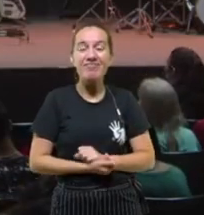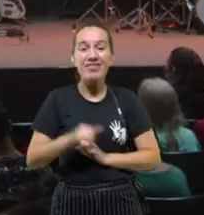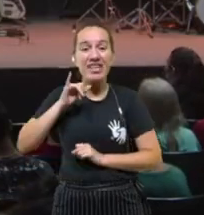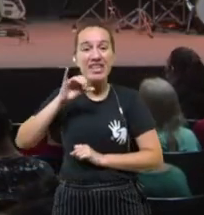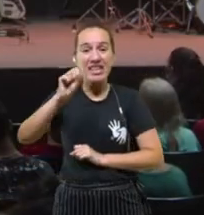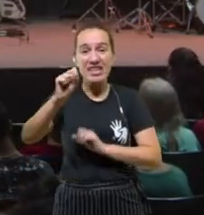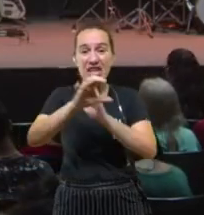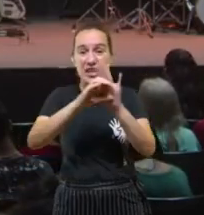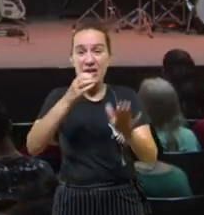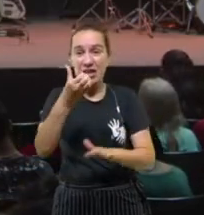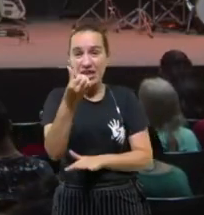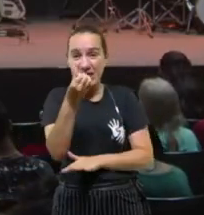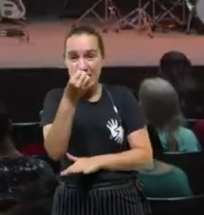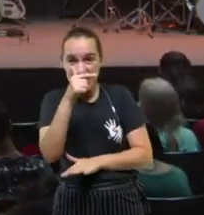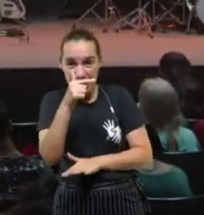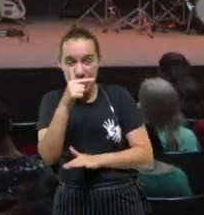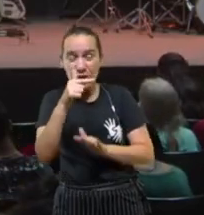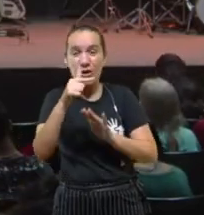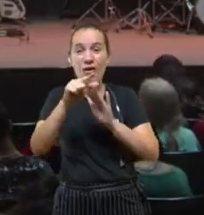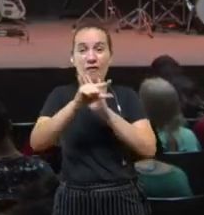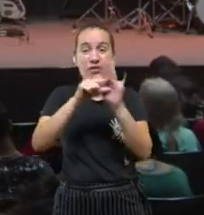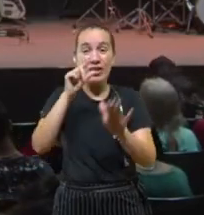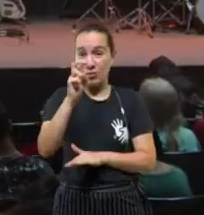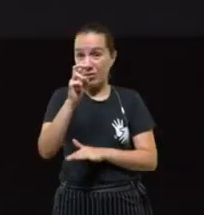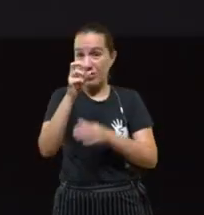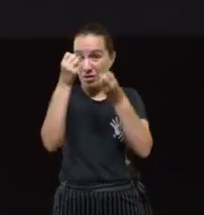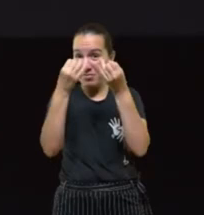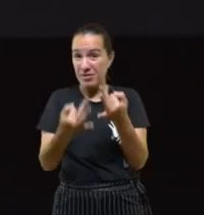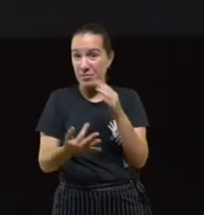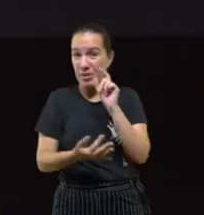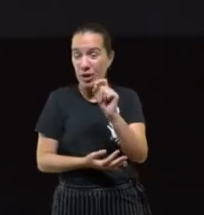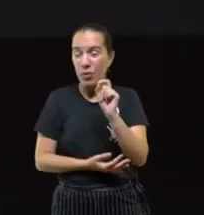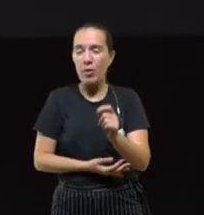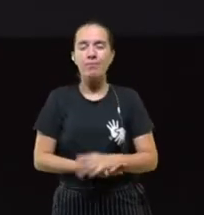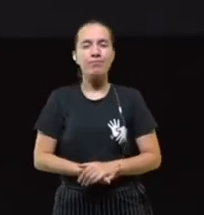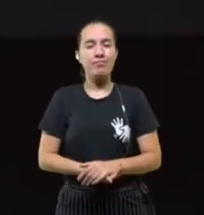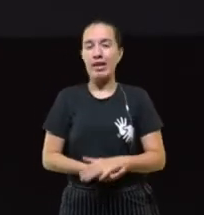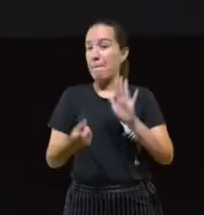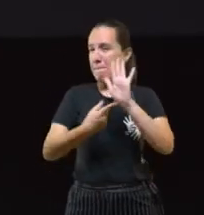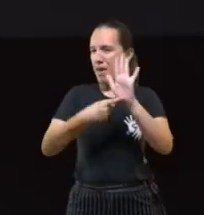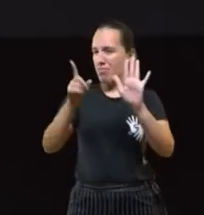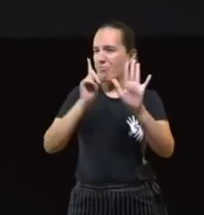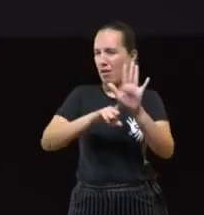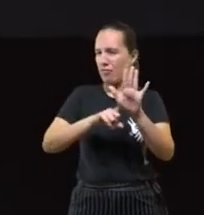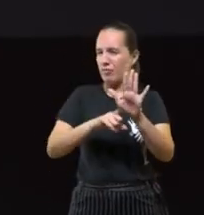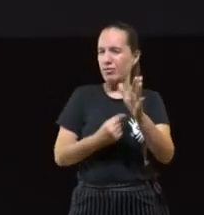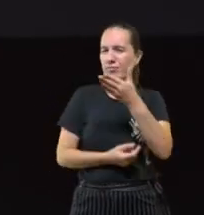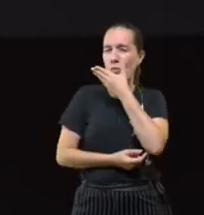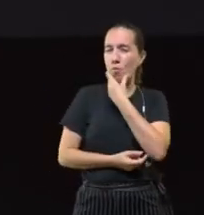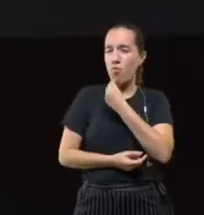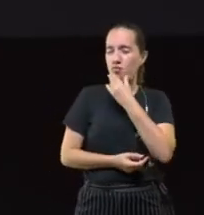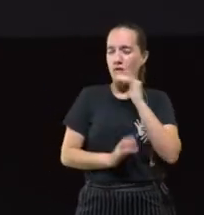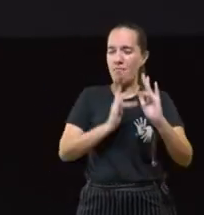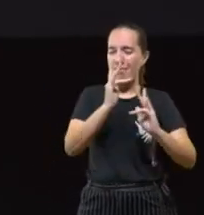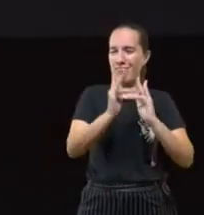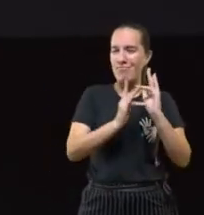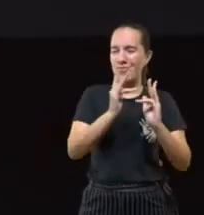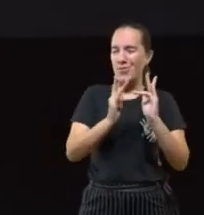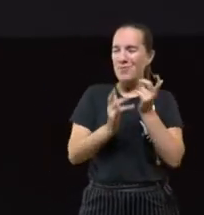Isaías 62, verso 5. Assim como o noivo se regozija por sua